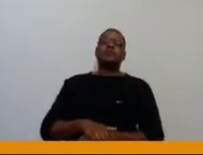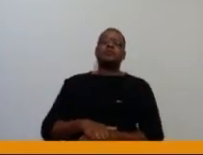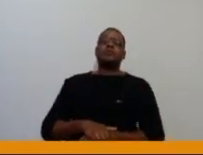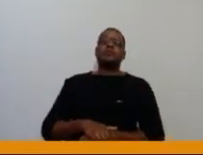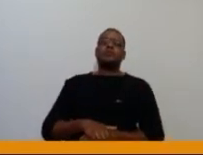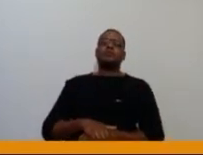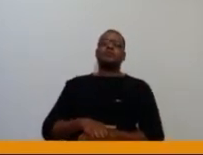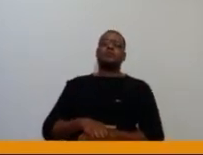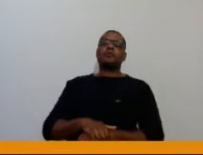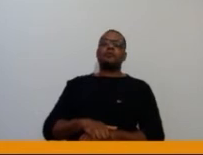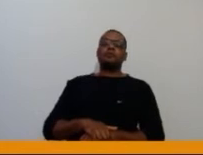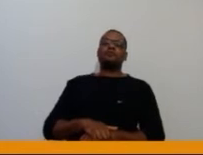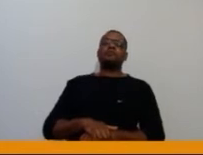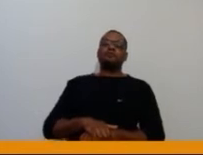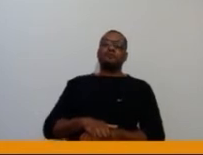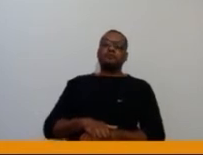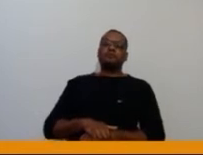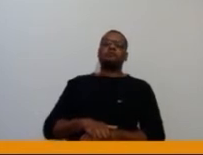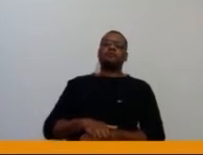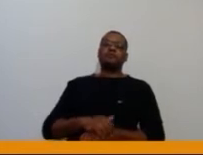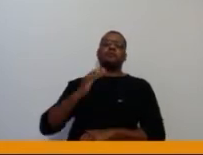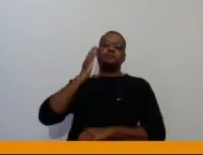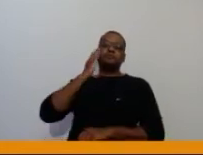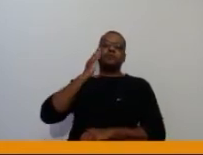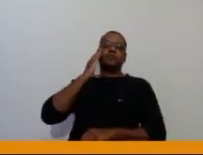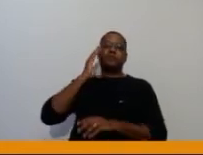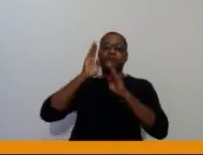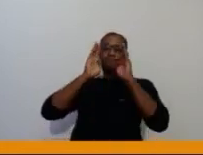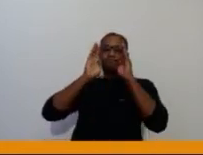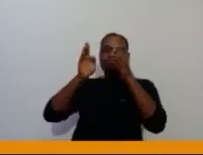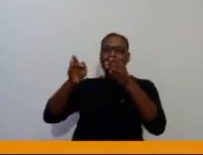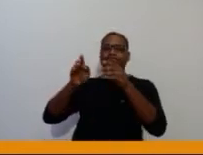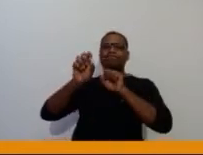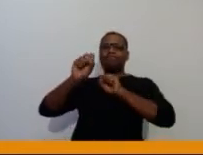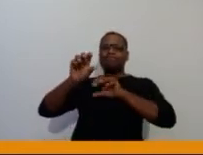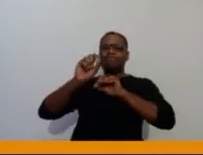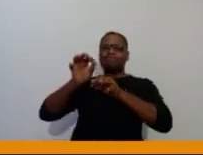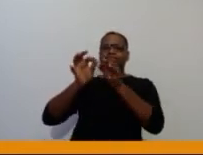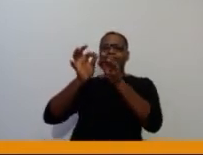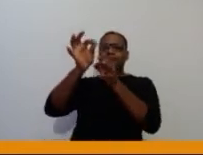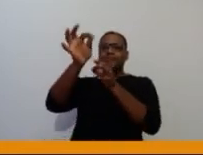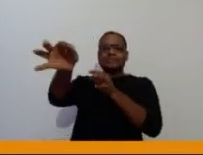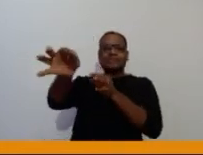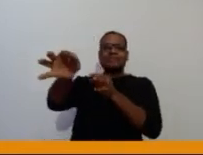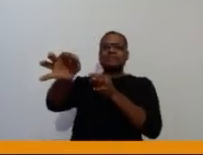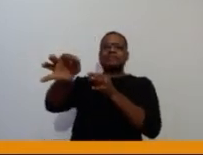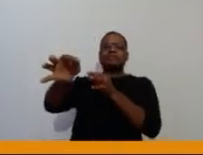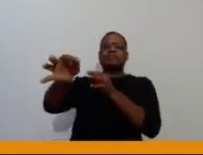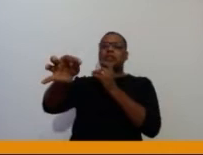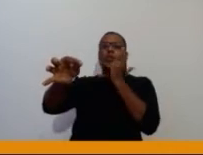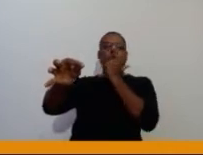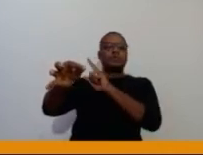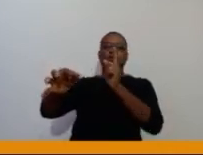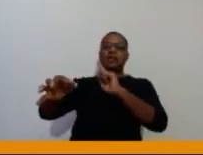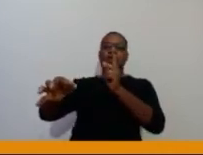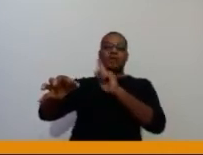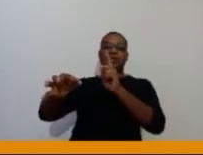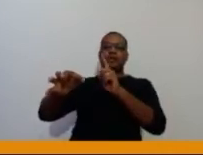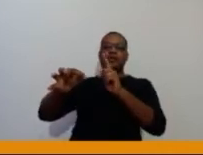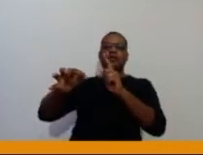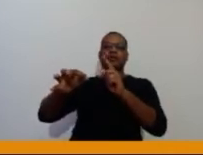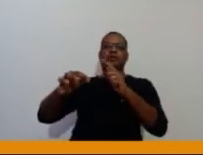certamente não conseguiria atuar de uma forma completa,